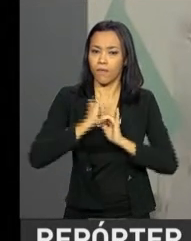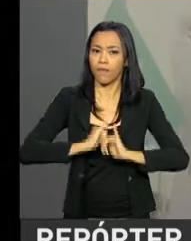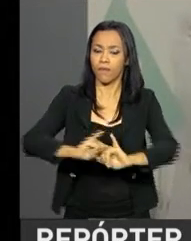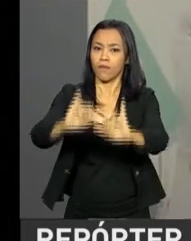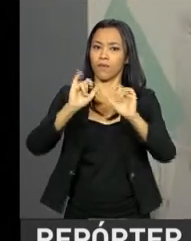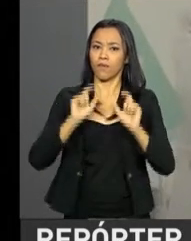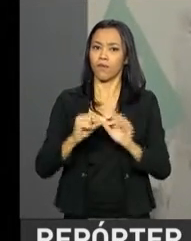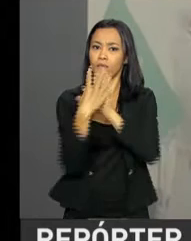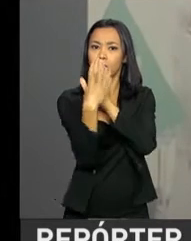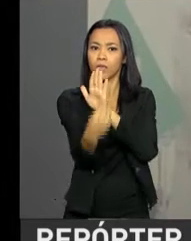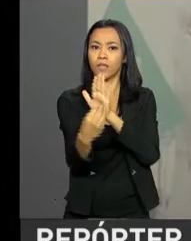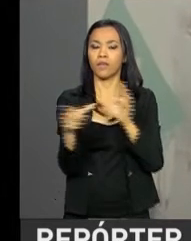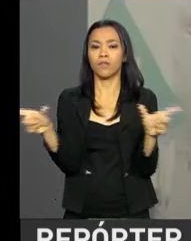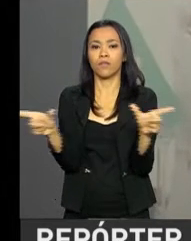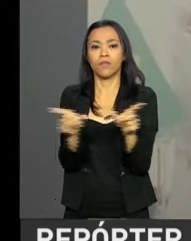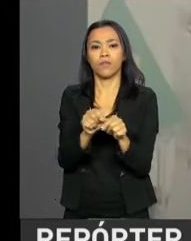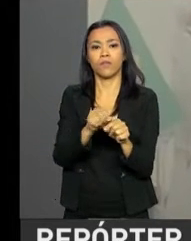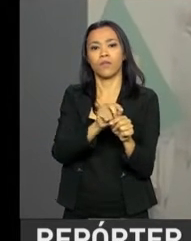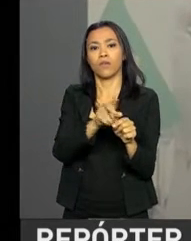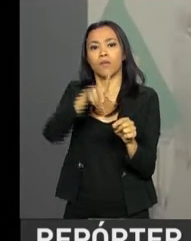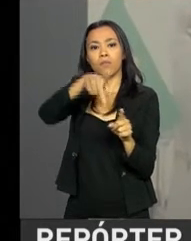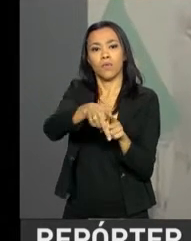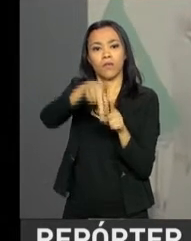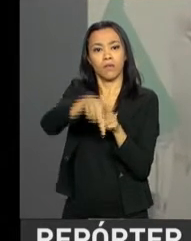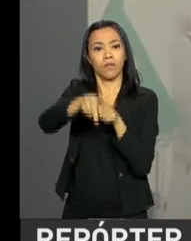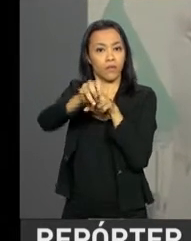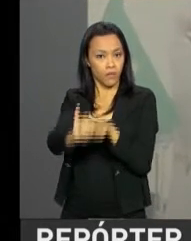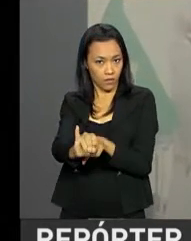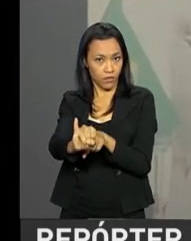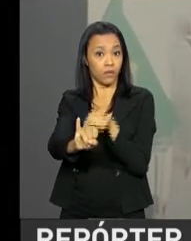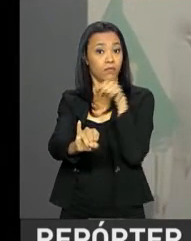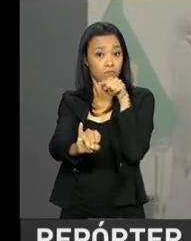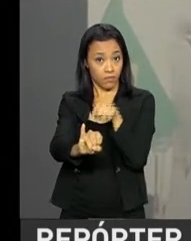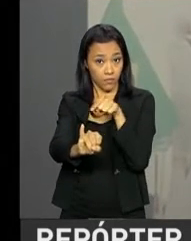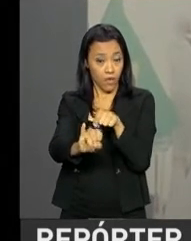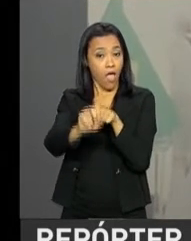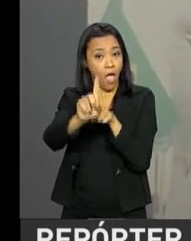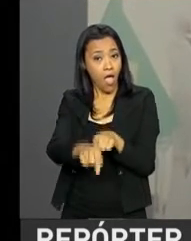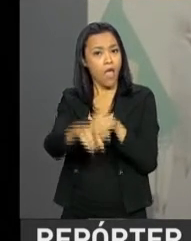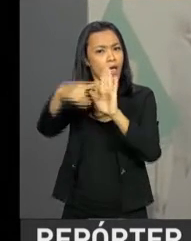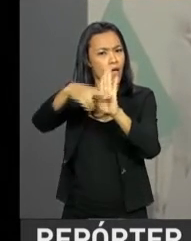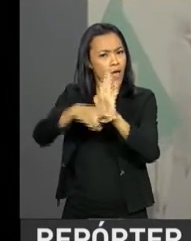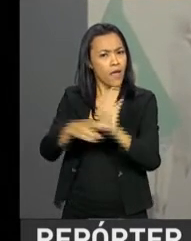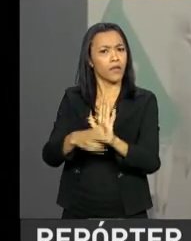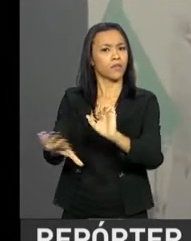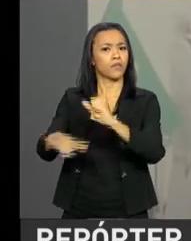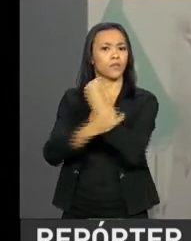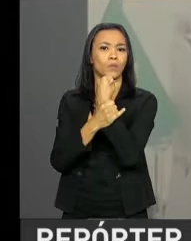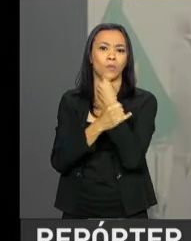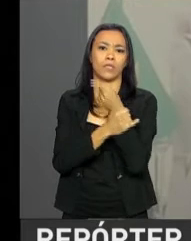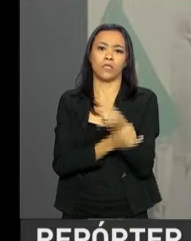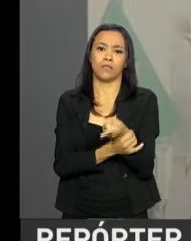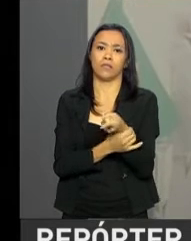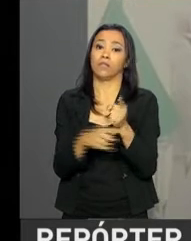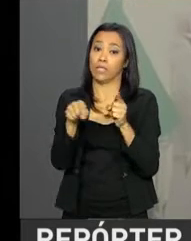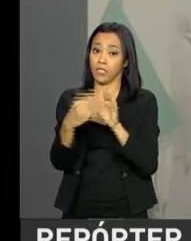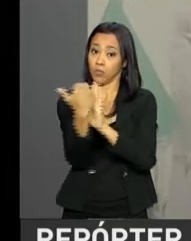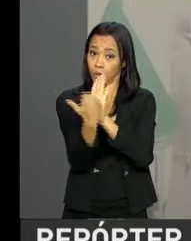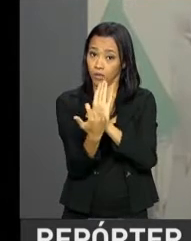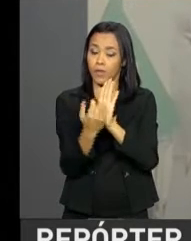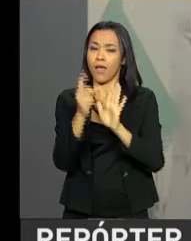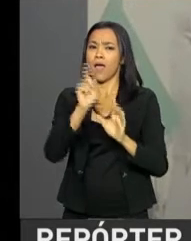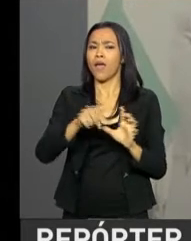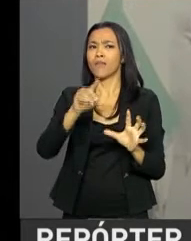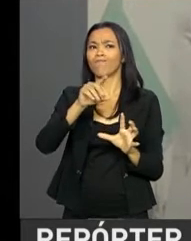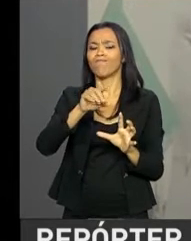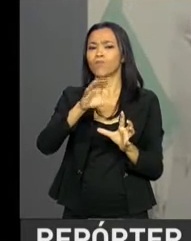de parcerias de investimentos fundado em regras estáveis. São